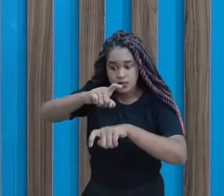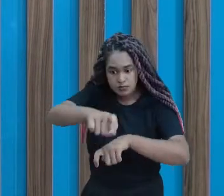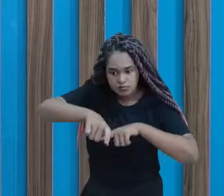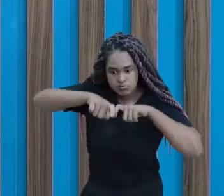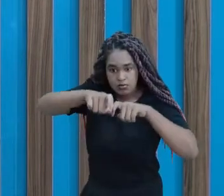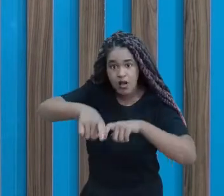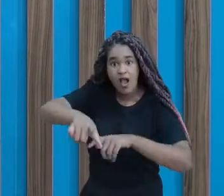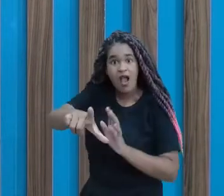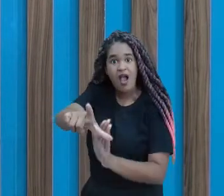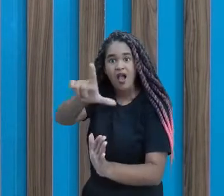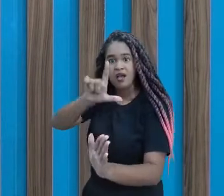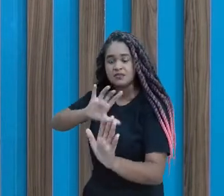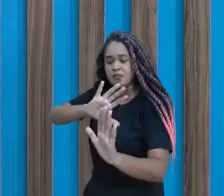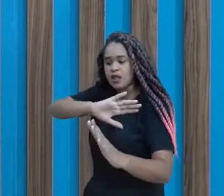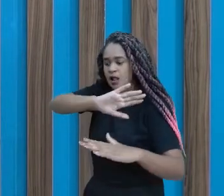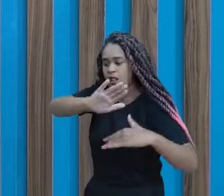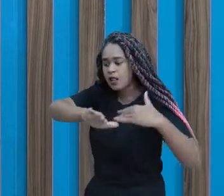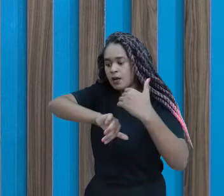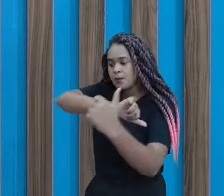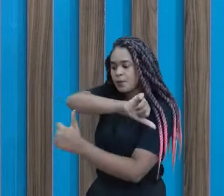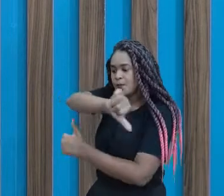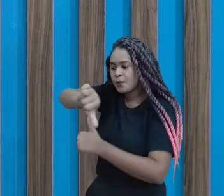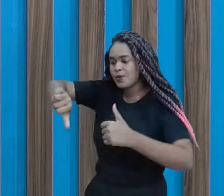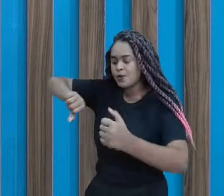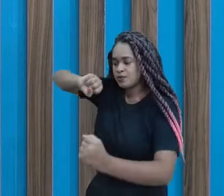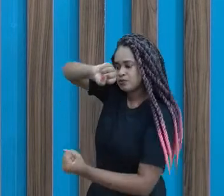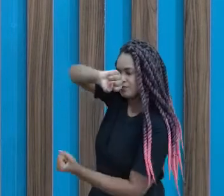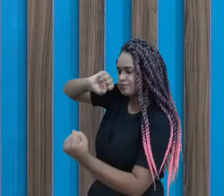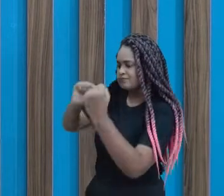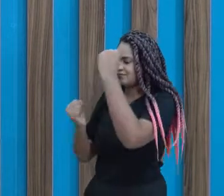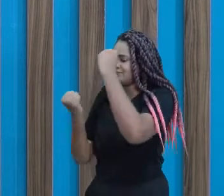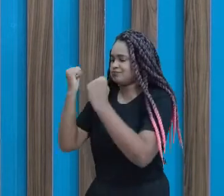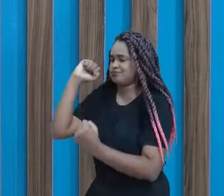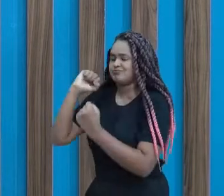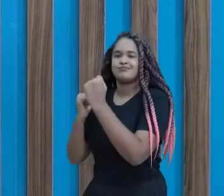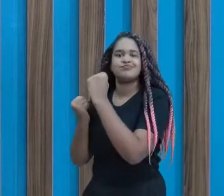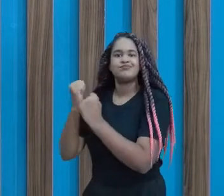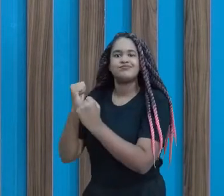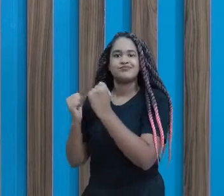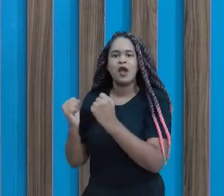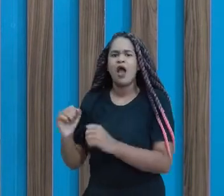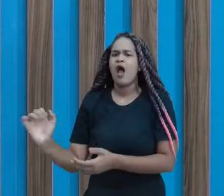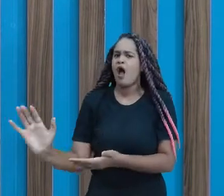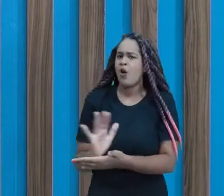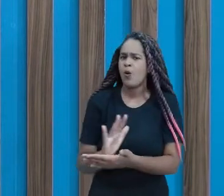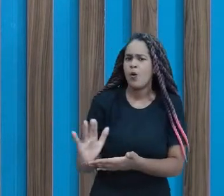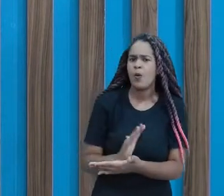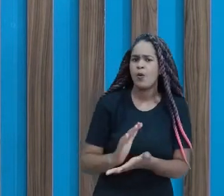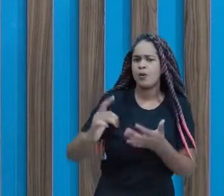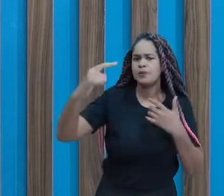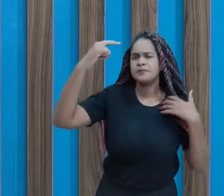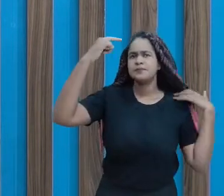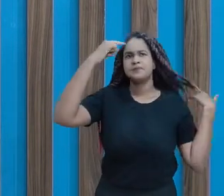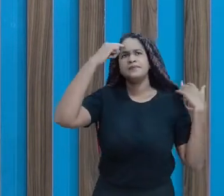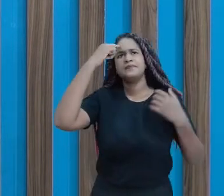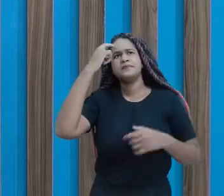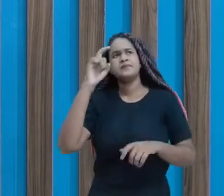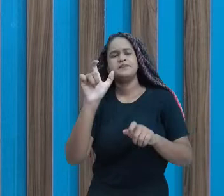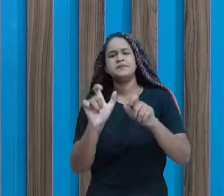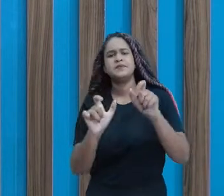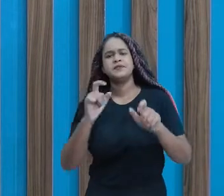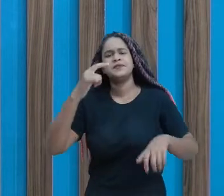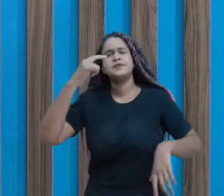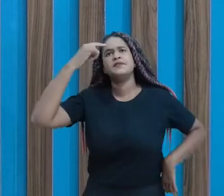mudava aos poucos para um Brasil que se industrializava, para um Brasil que, na cabeça de algumas pessoas, e esses intelectuais e